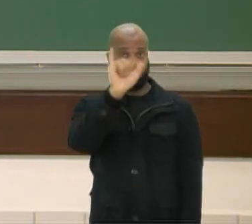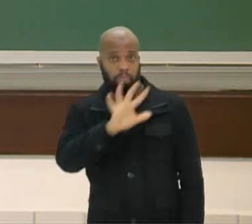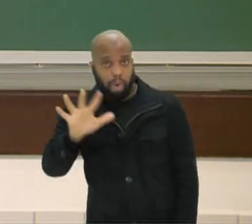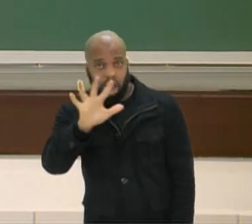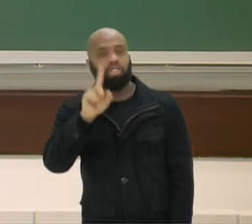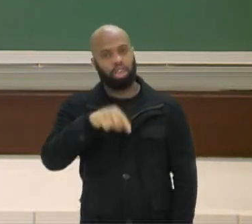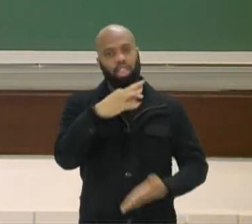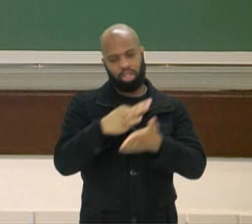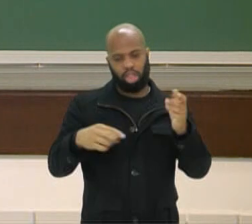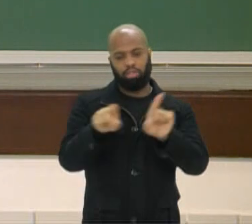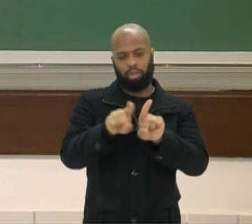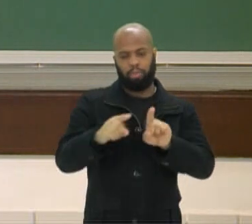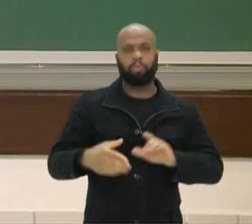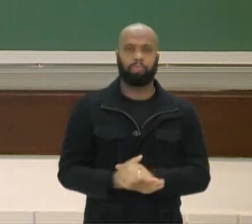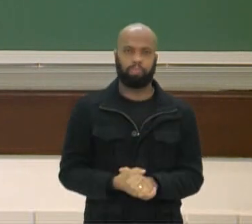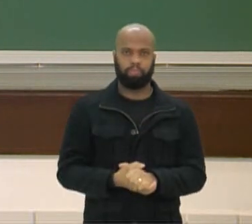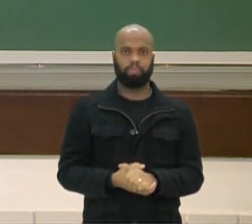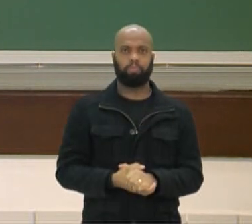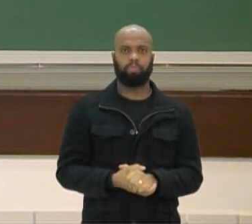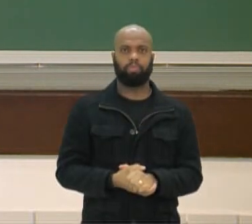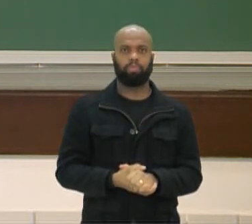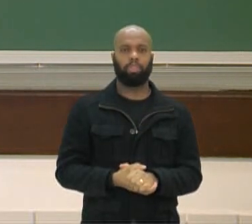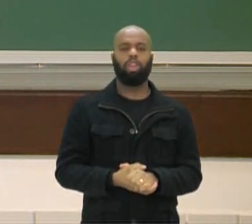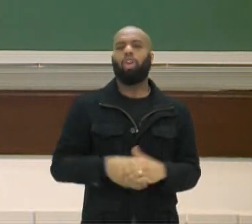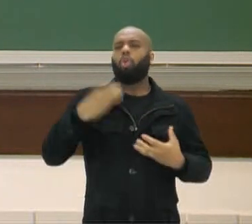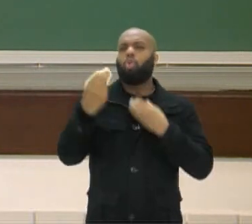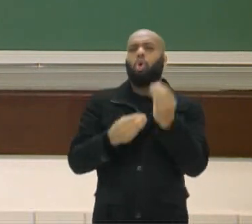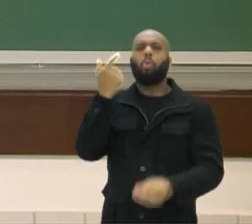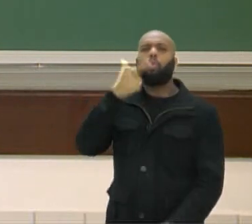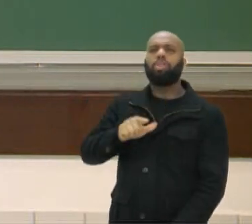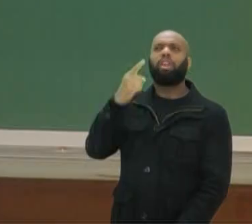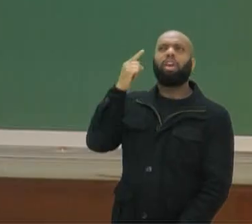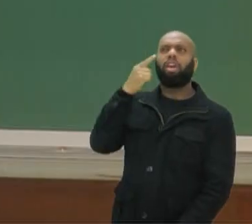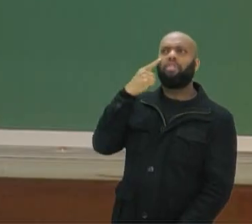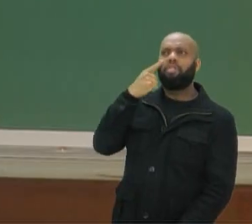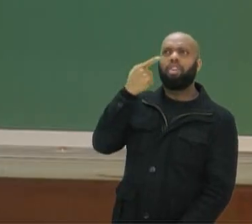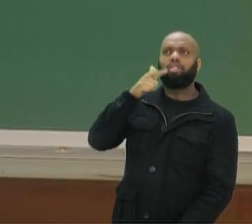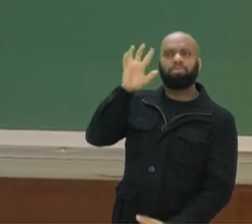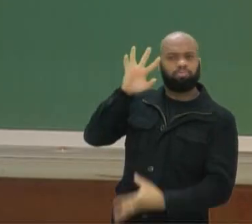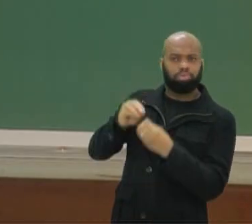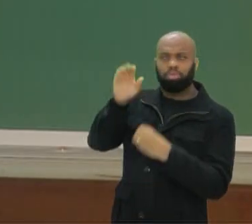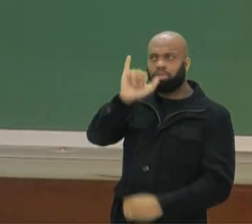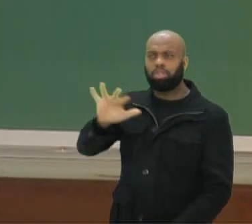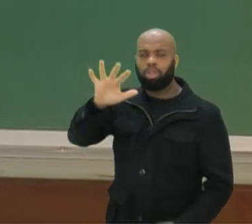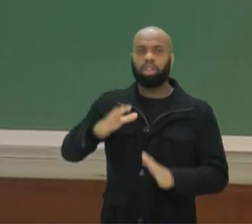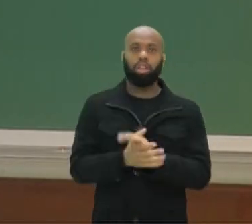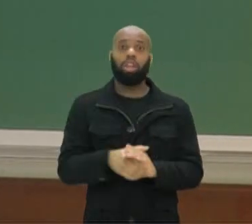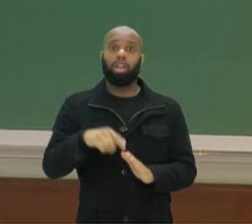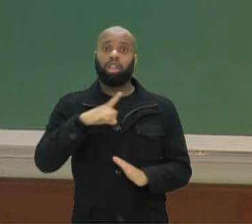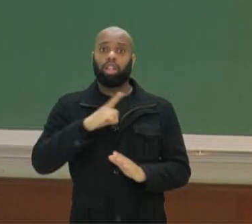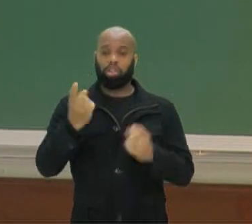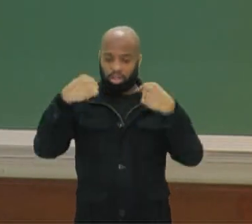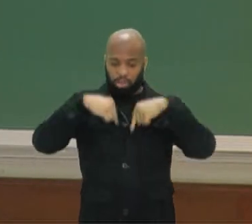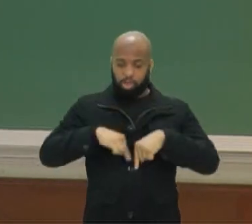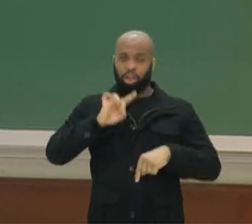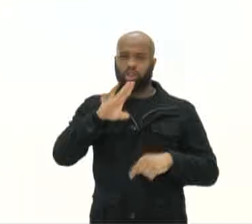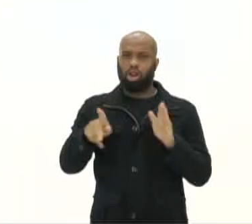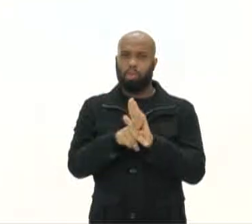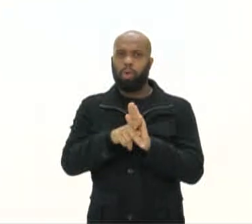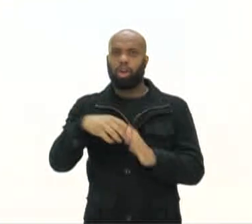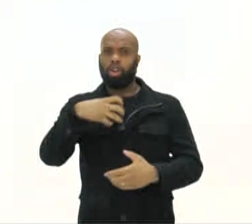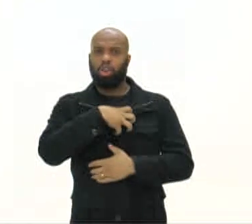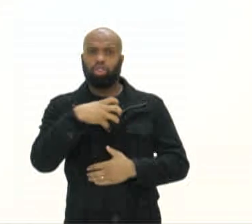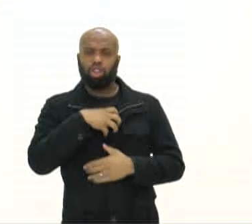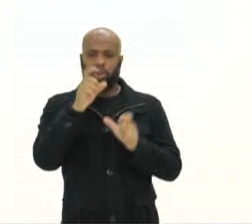de texto. Então vamos lá. Como interpretar imagens? É algo muito mais subjetivo do que a linguagem